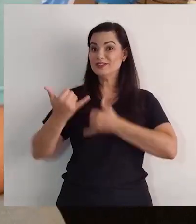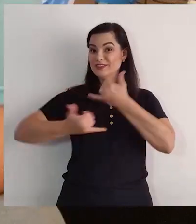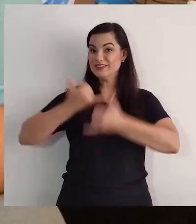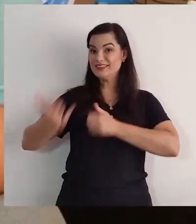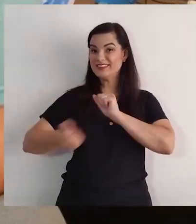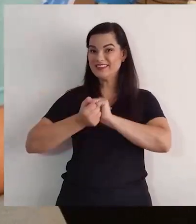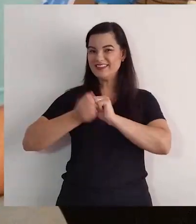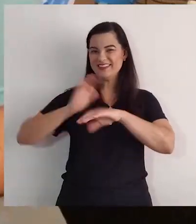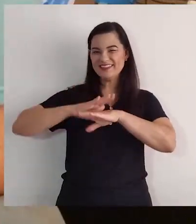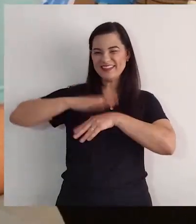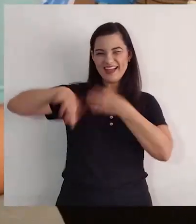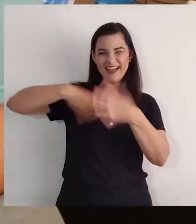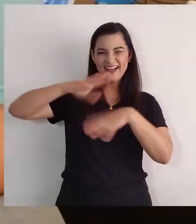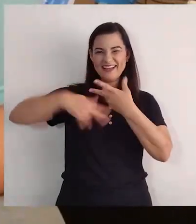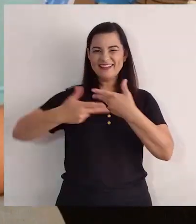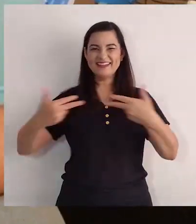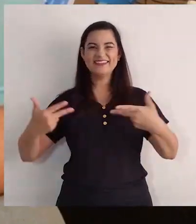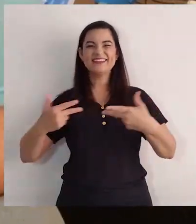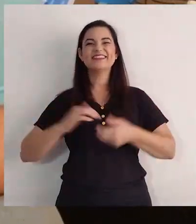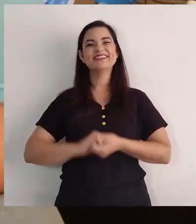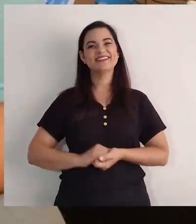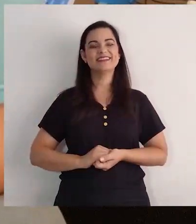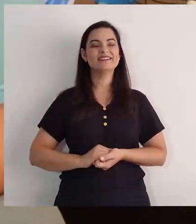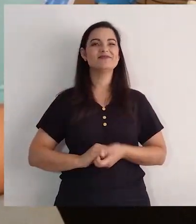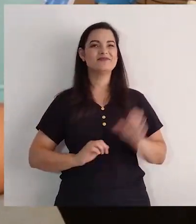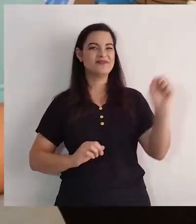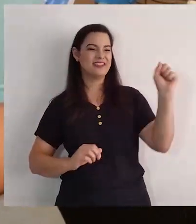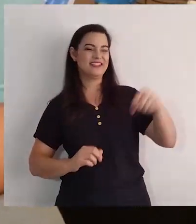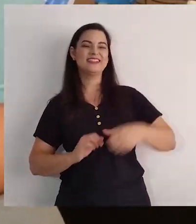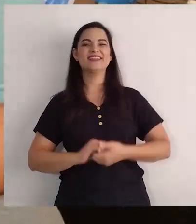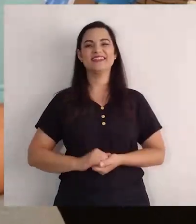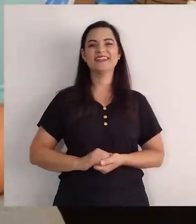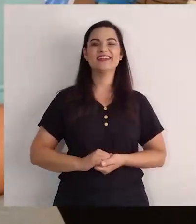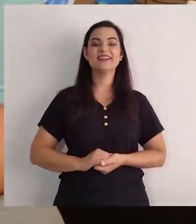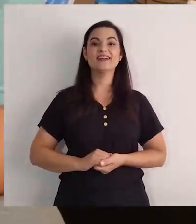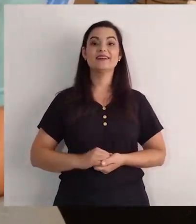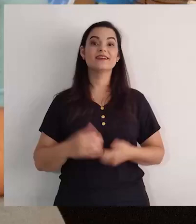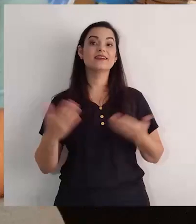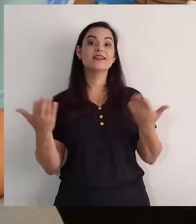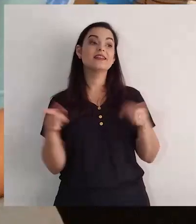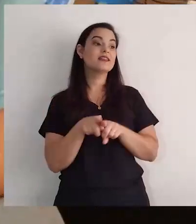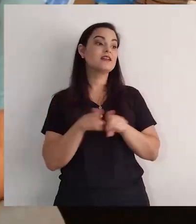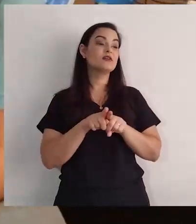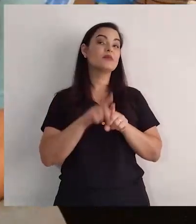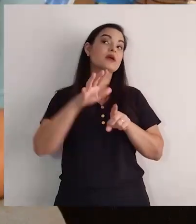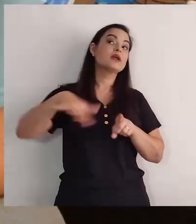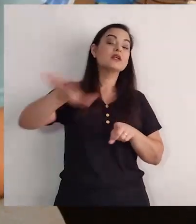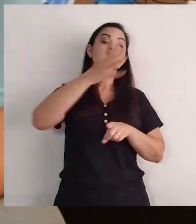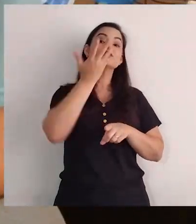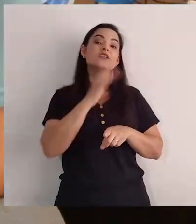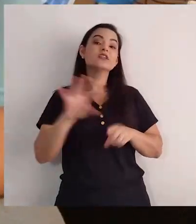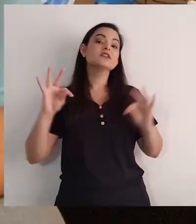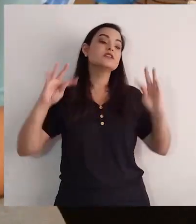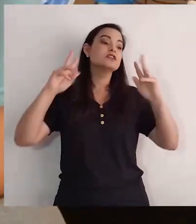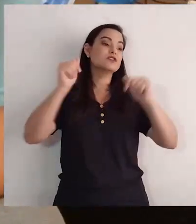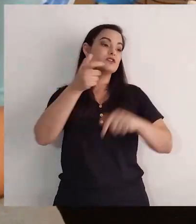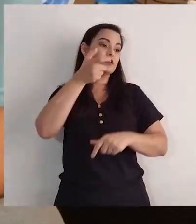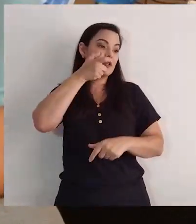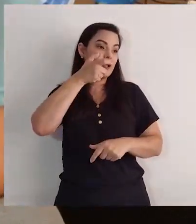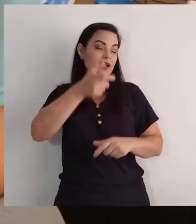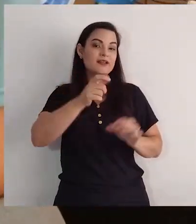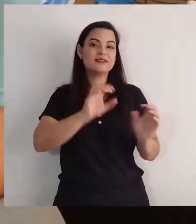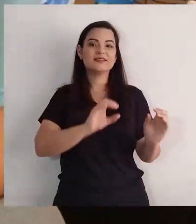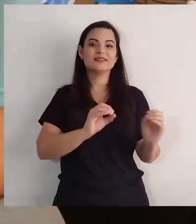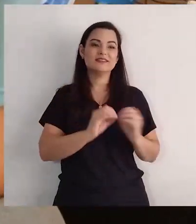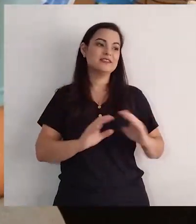vai brincar, fazer um monte de bagunça. É isso aí. E pro pessoal do programa Saberes em Casa?